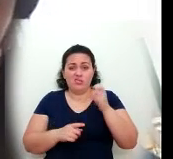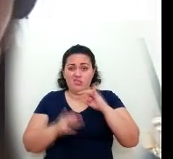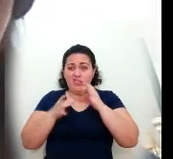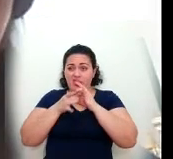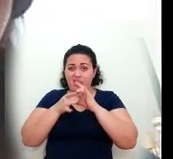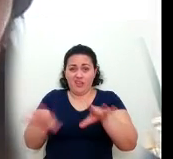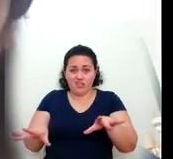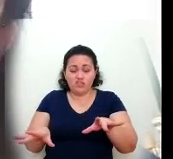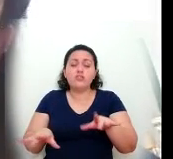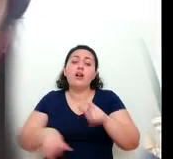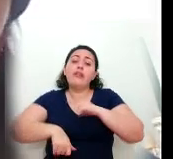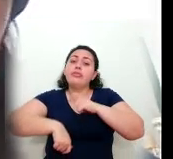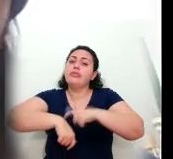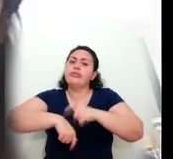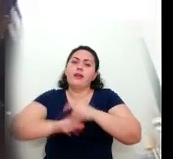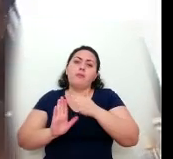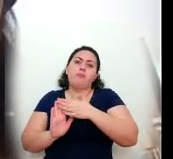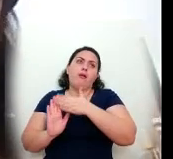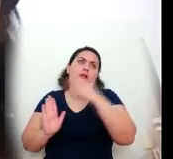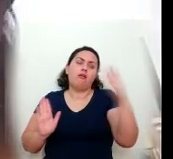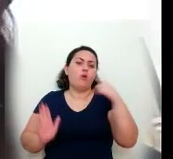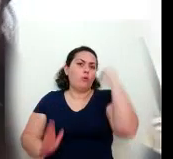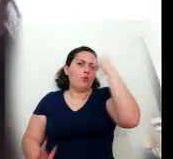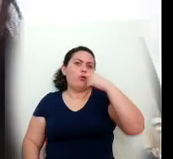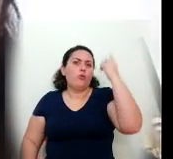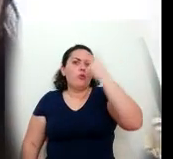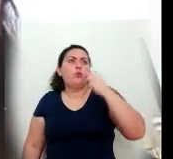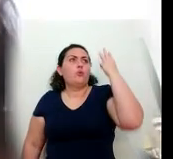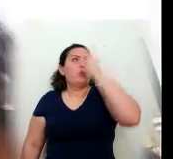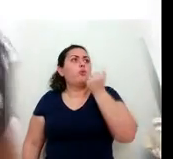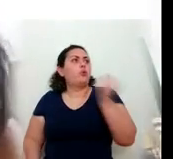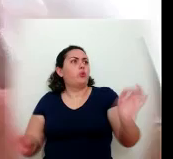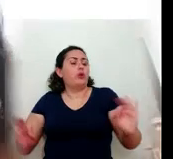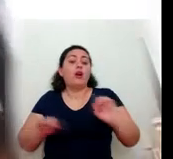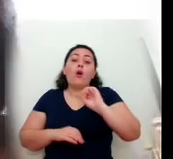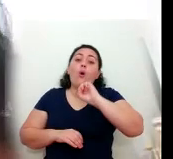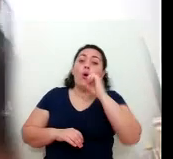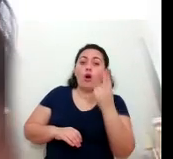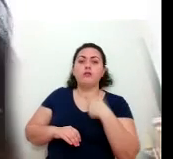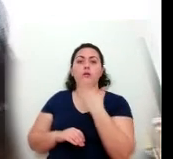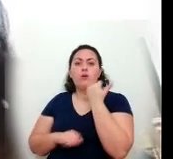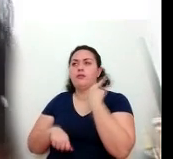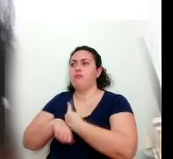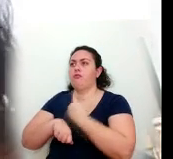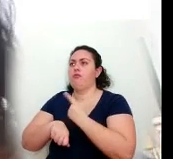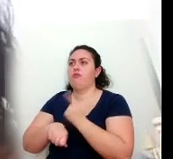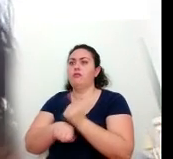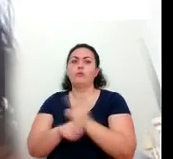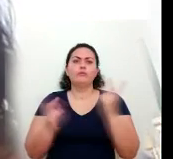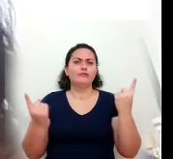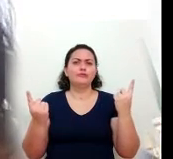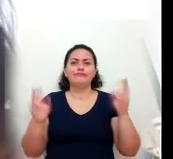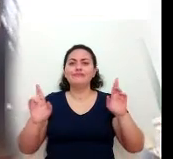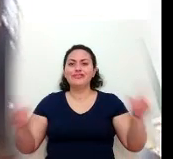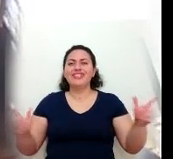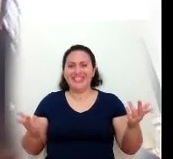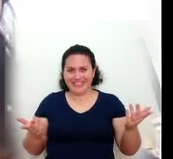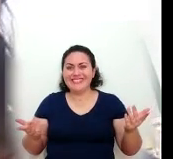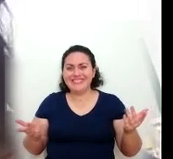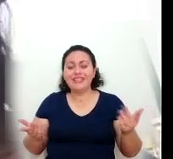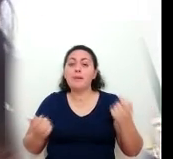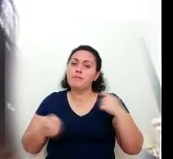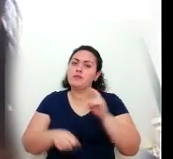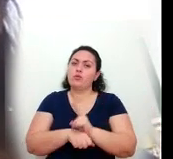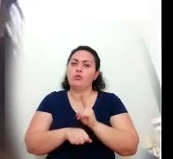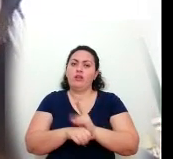momento desses, porque senão daqui a pouco é isso, a gente faz períodos muito grandes de jejum, ou a gente está comendo o tempo inteiro, né? São as duas pontas